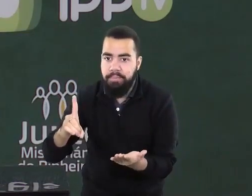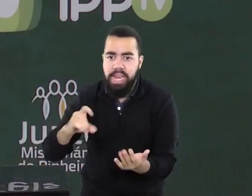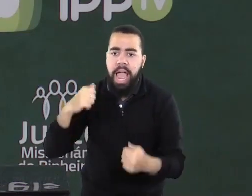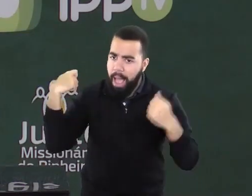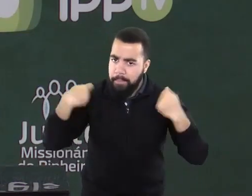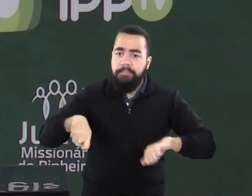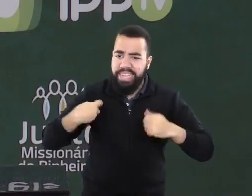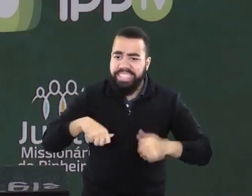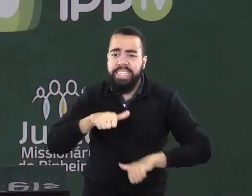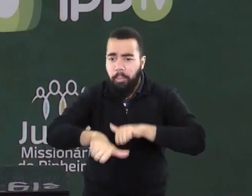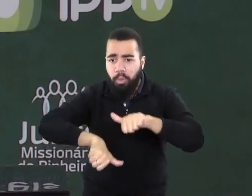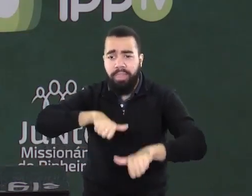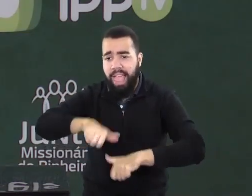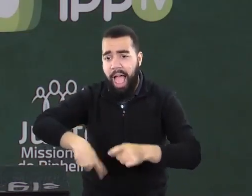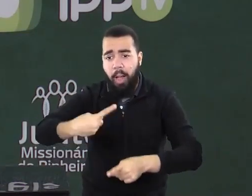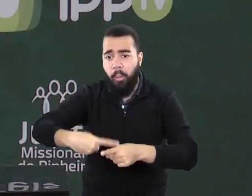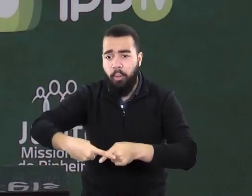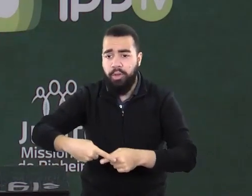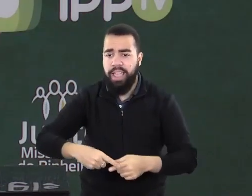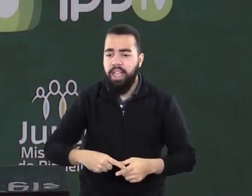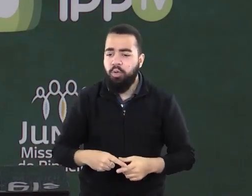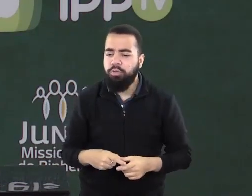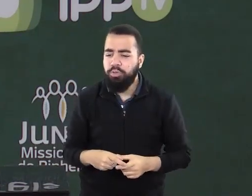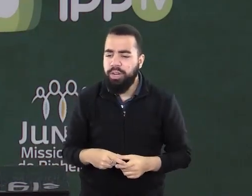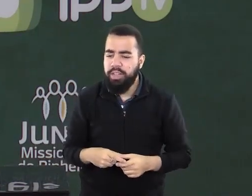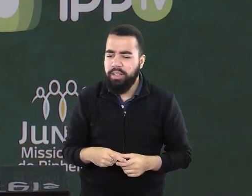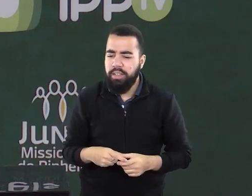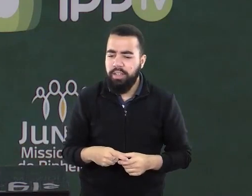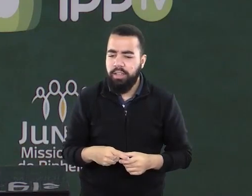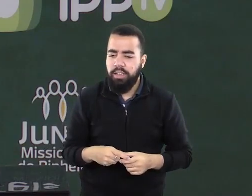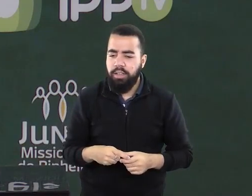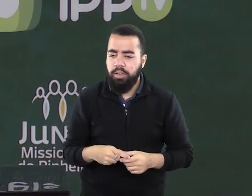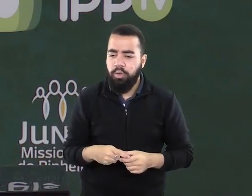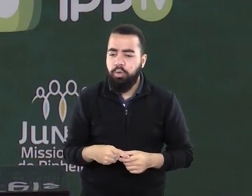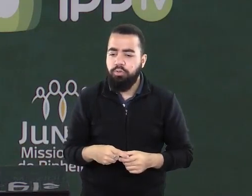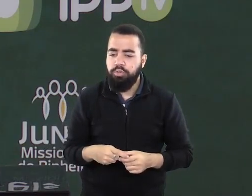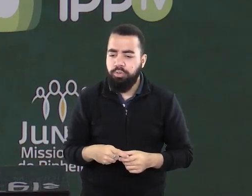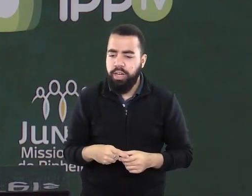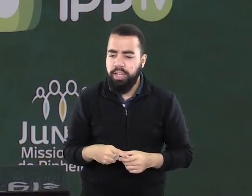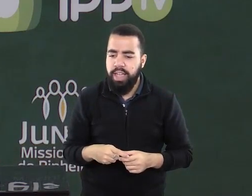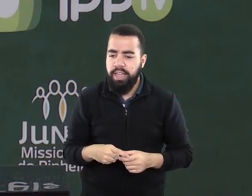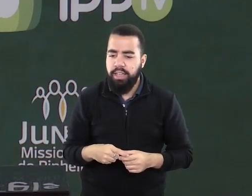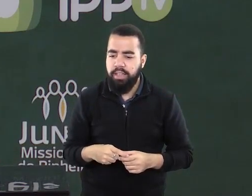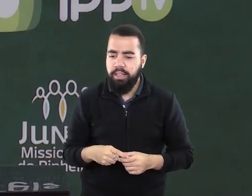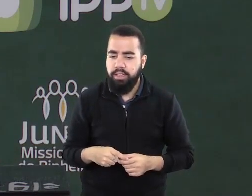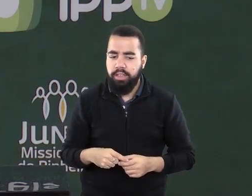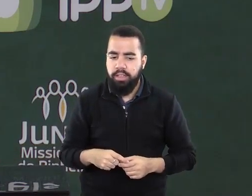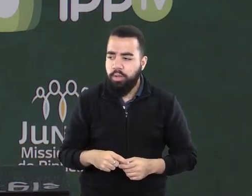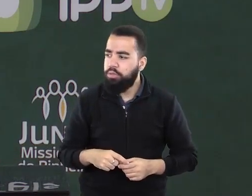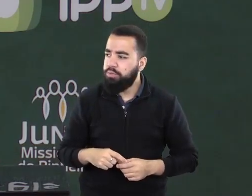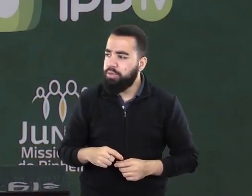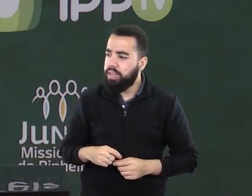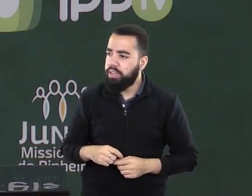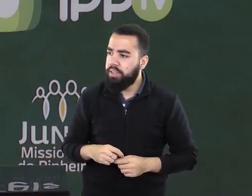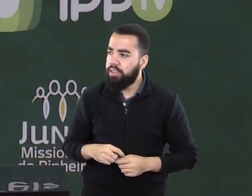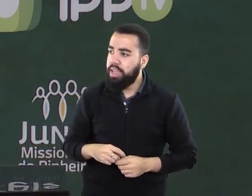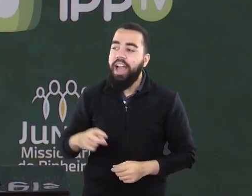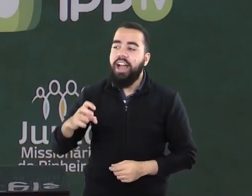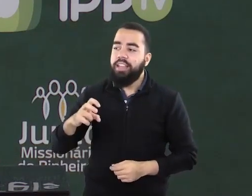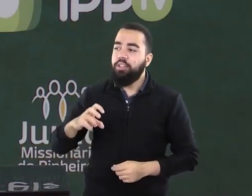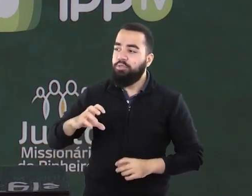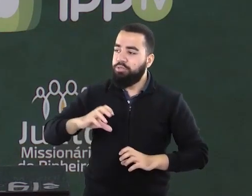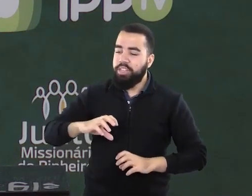apenas para uma cultura, para um tempo, para uma espécie de necessidade. A Bíblia é a palavra de Deus,